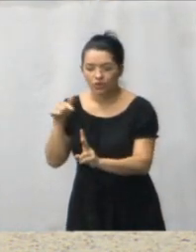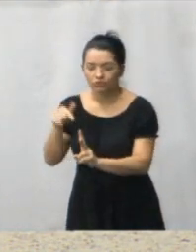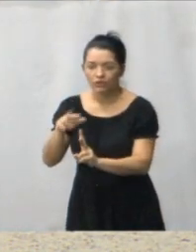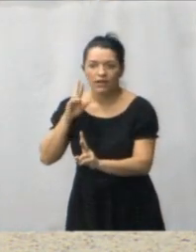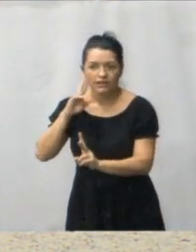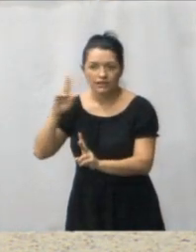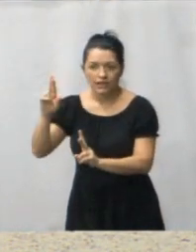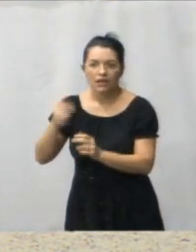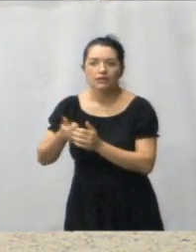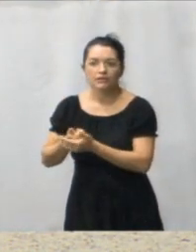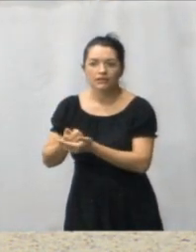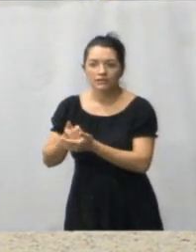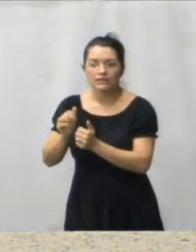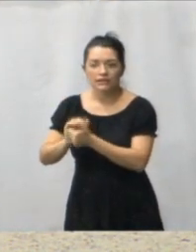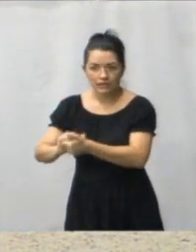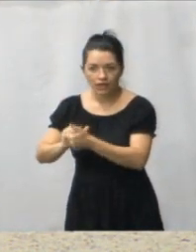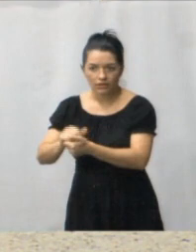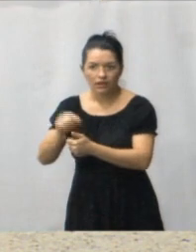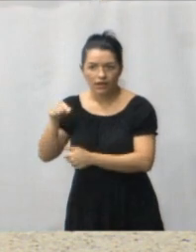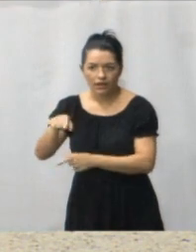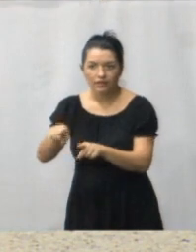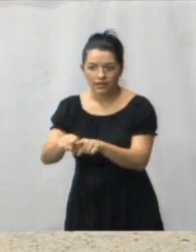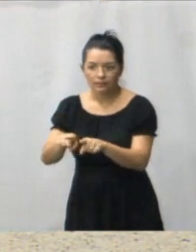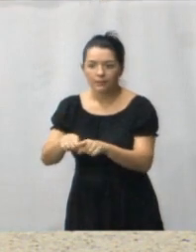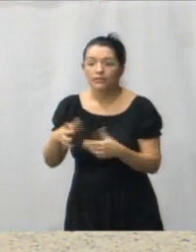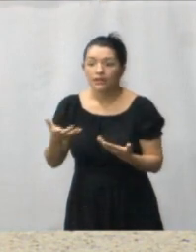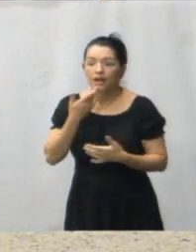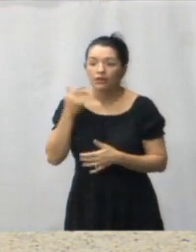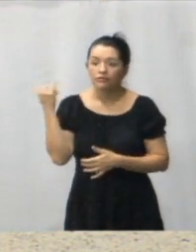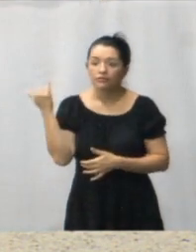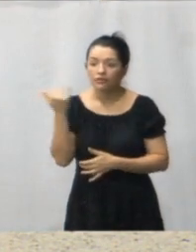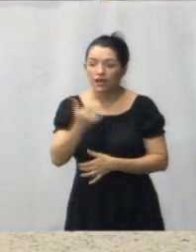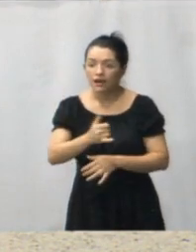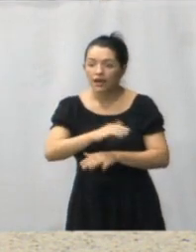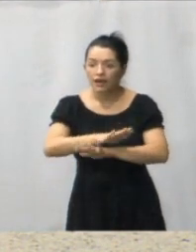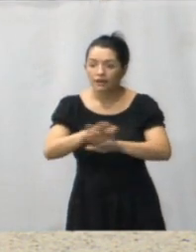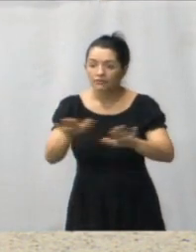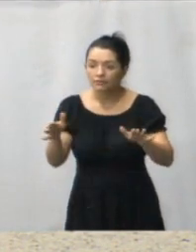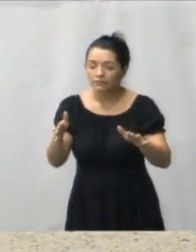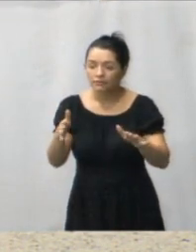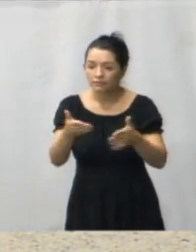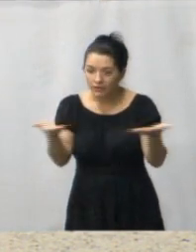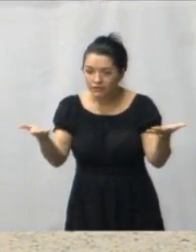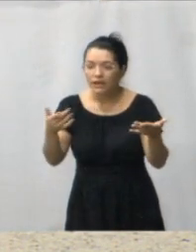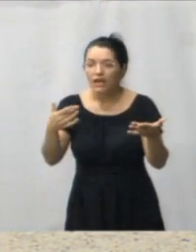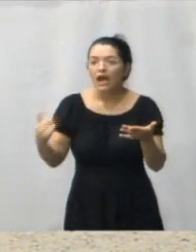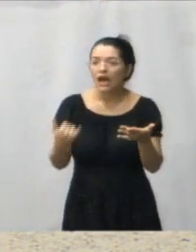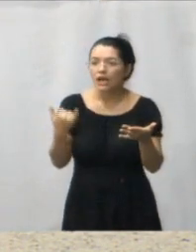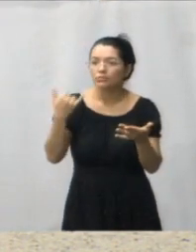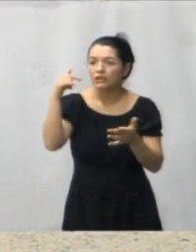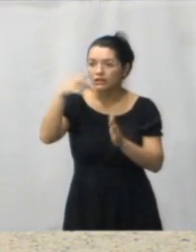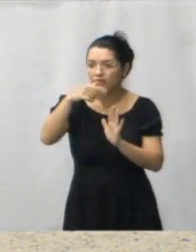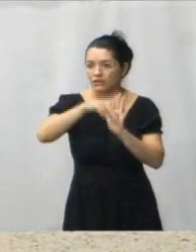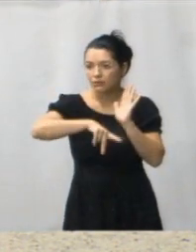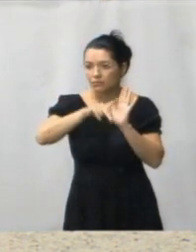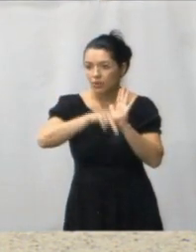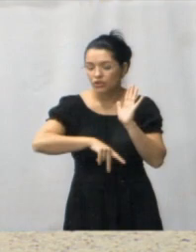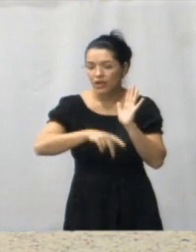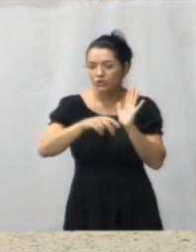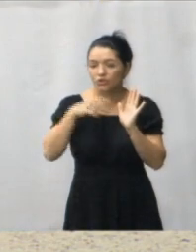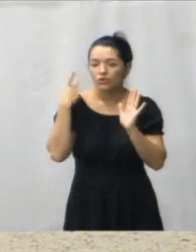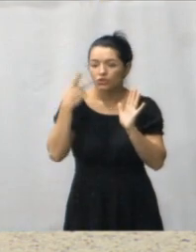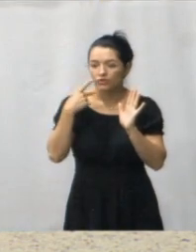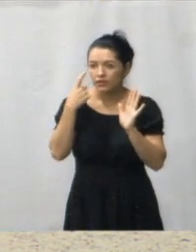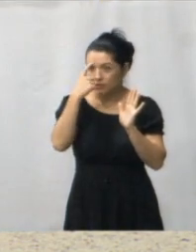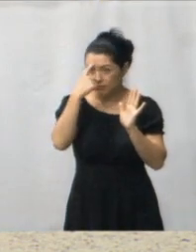aqui da importância do projeto do vereador Maurício Leite. O prefeito tem olhado